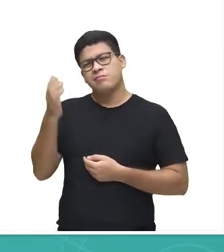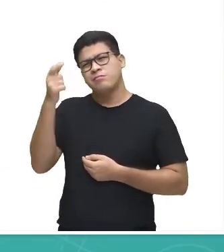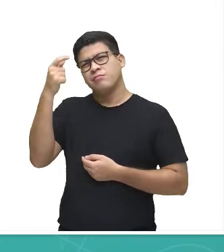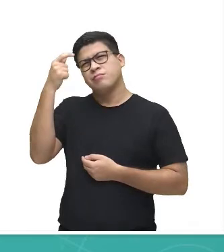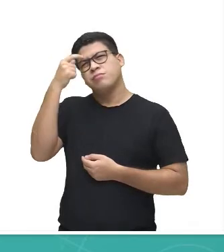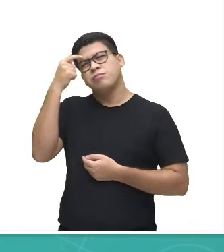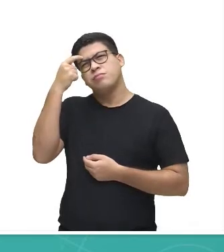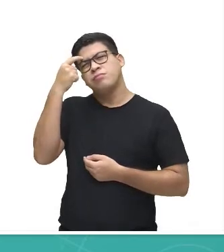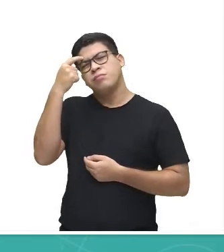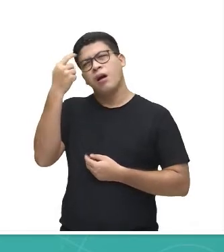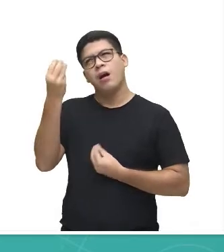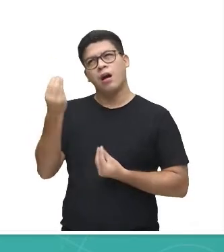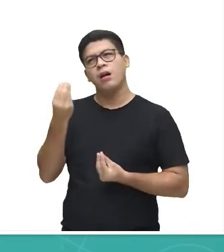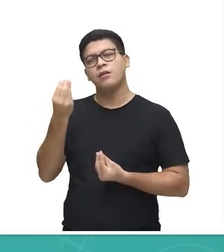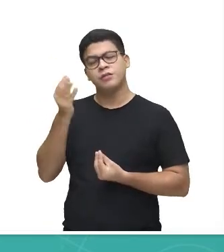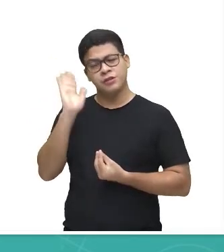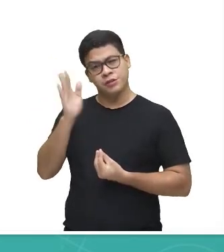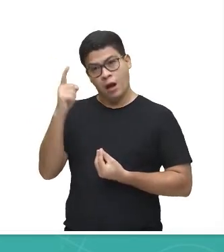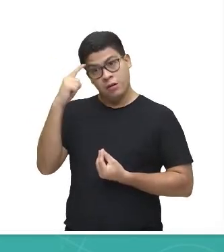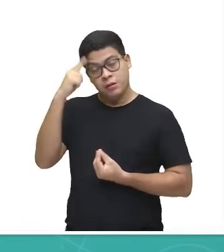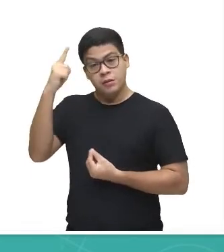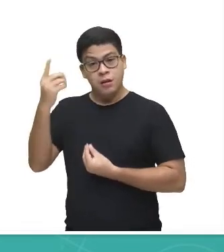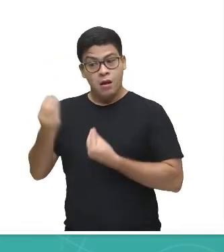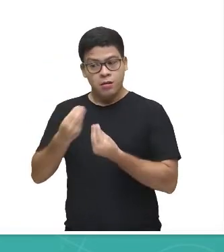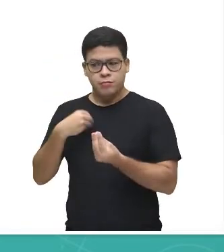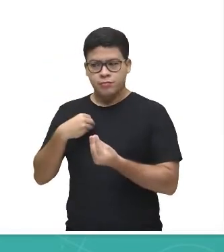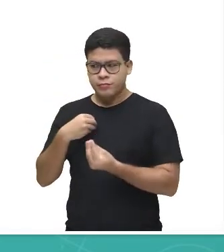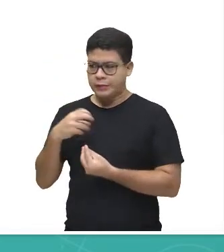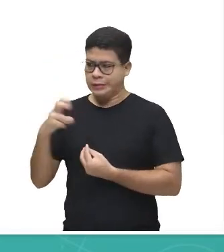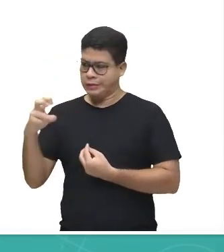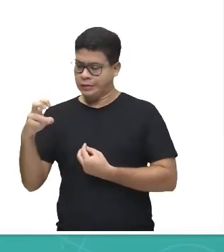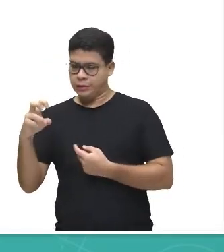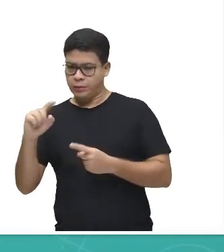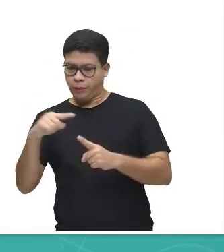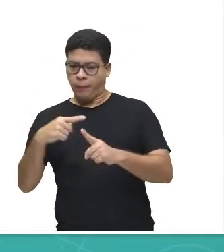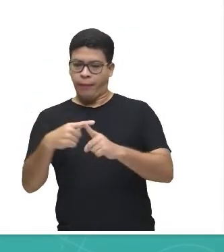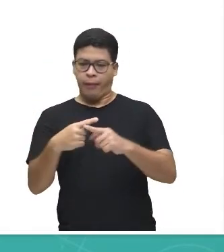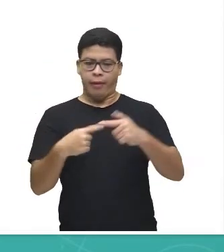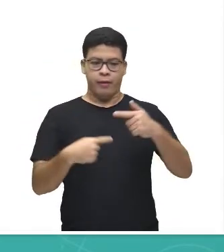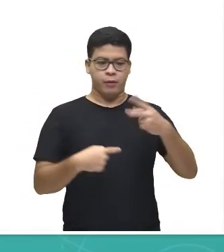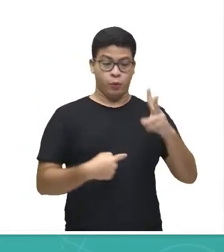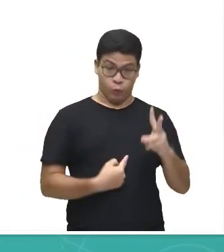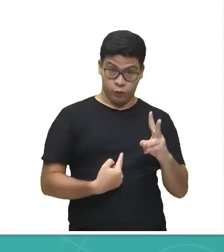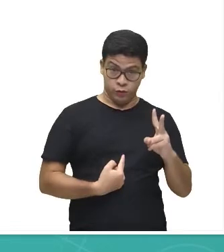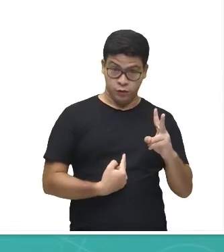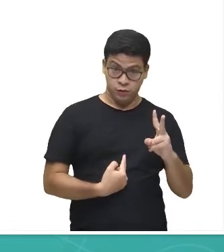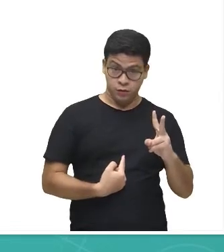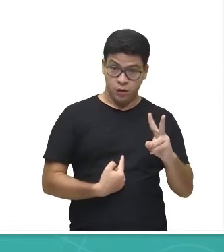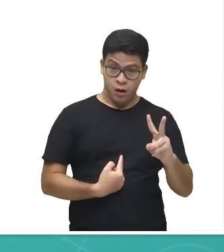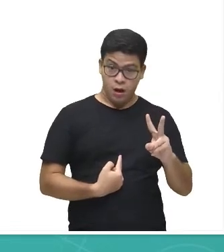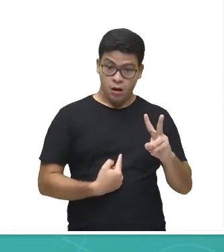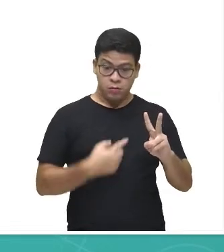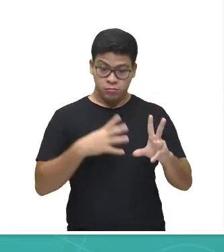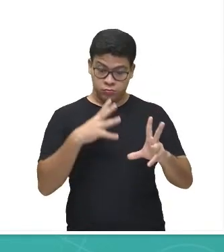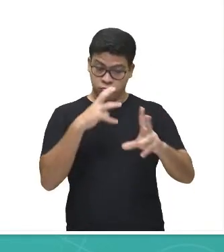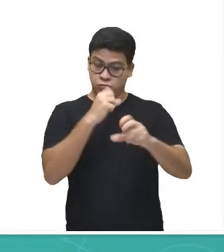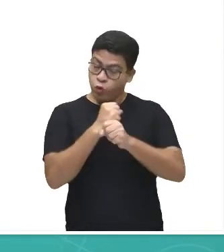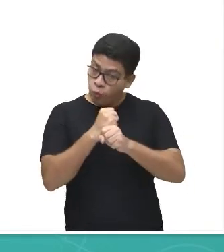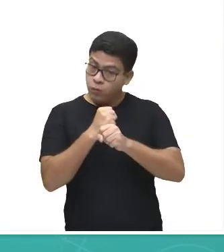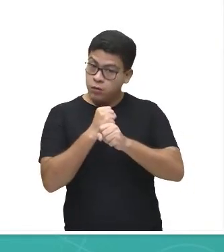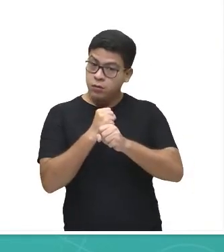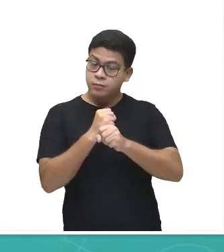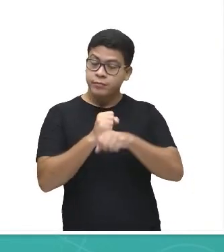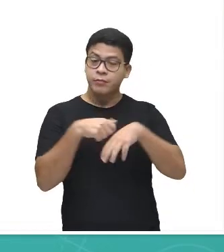essa ideia de adição. Por quê? Porque a gente vive num mundo onde o tempo todo a gente está fazendo matemática, né? Você vai